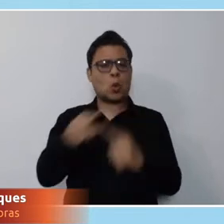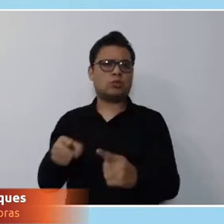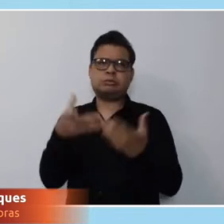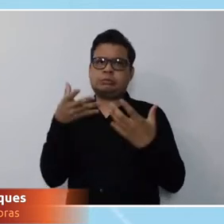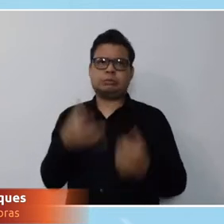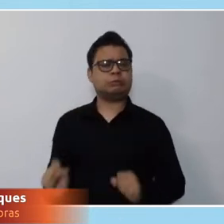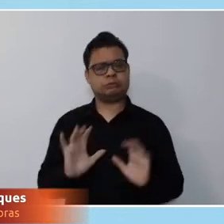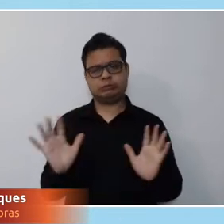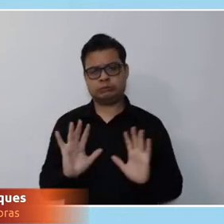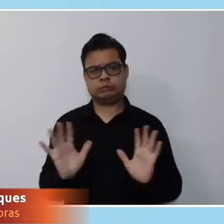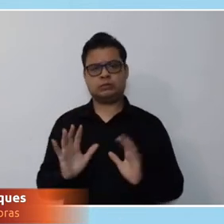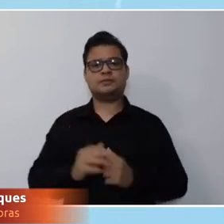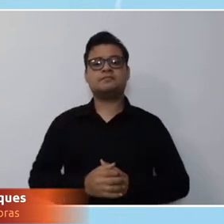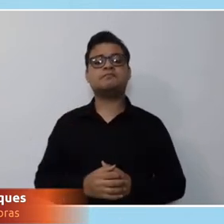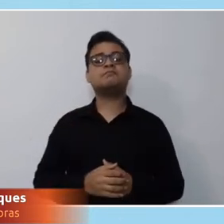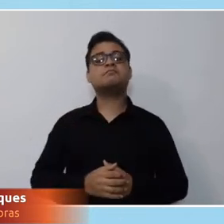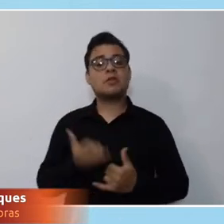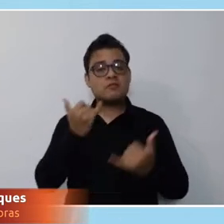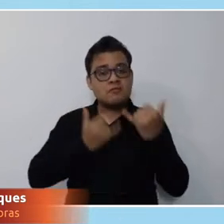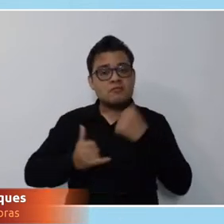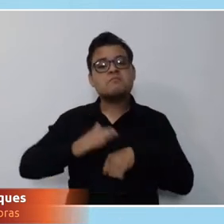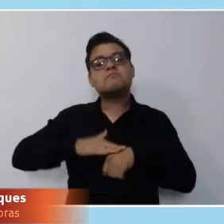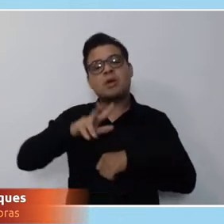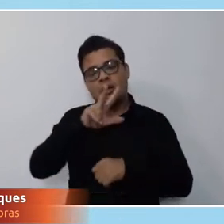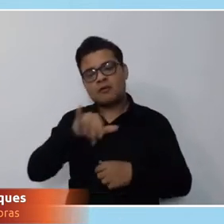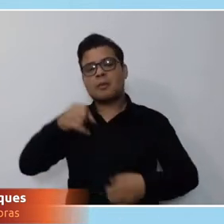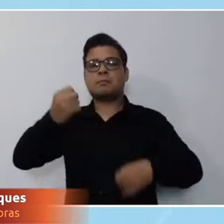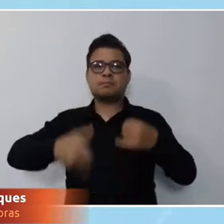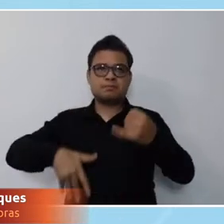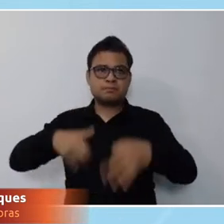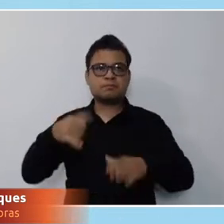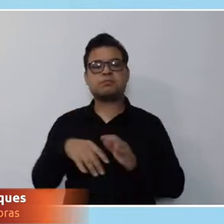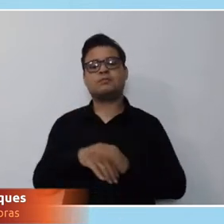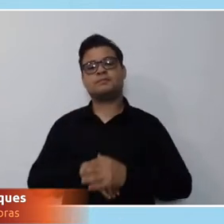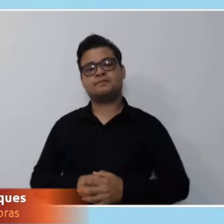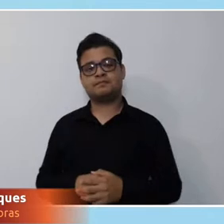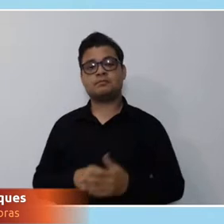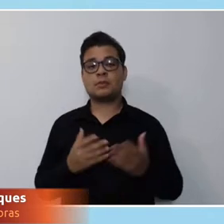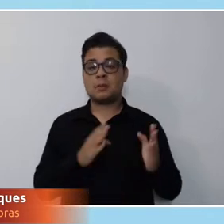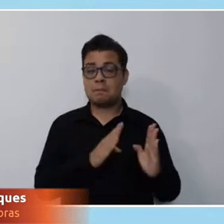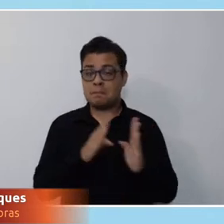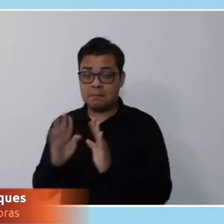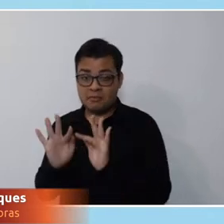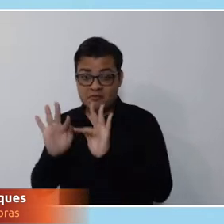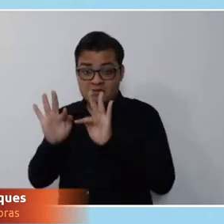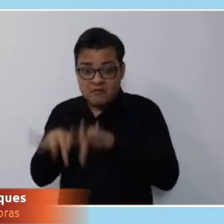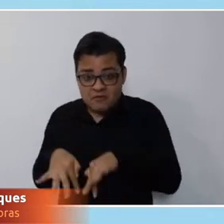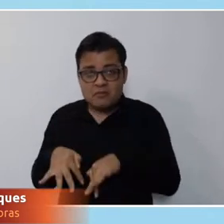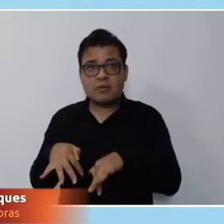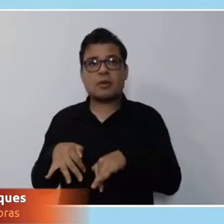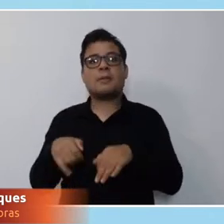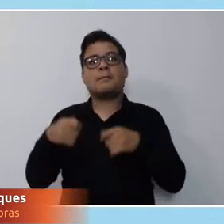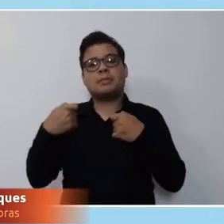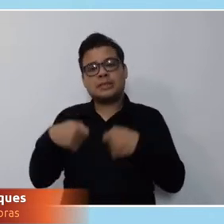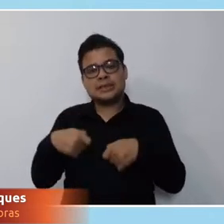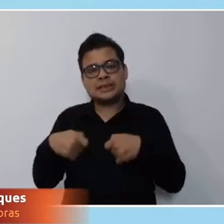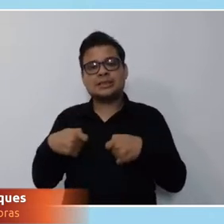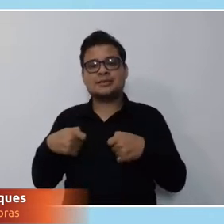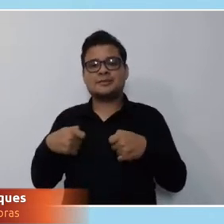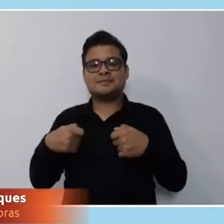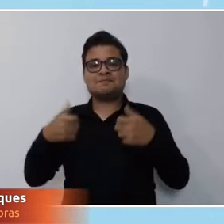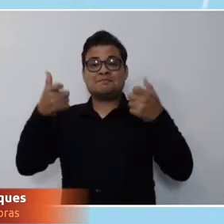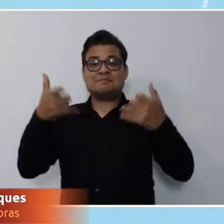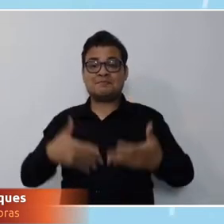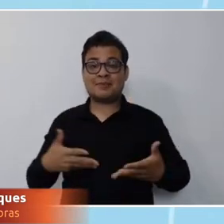caso, trazer mais informações para você. Para encerrar um bloco, a gente vai tentar ser um pouquinho mais alegre, vai